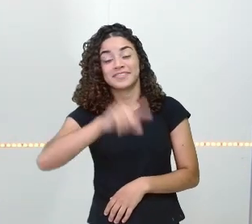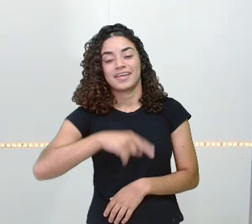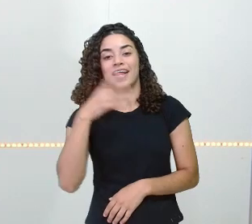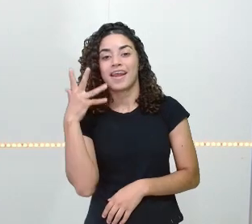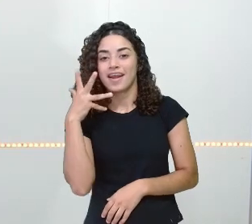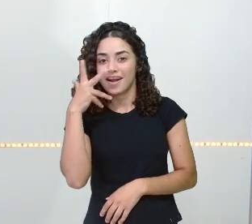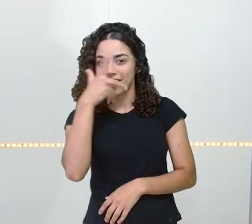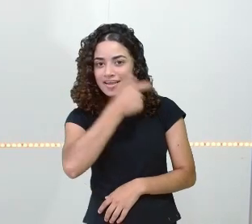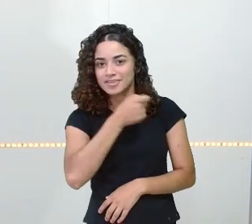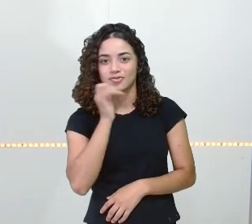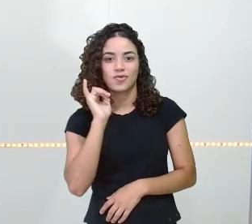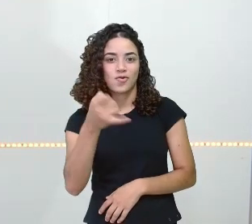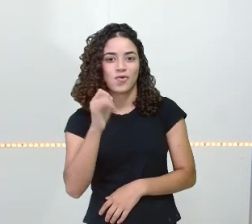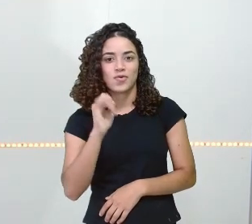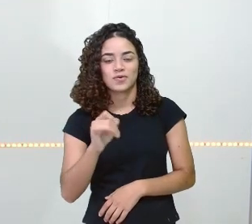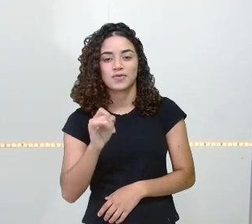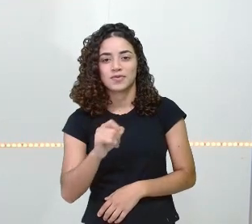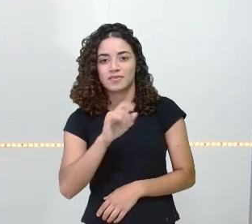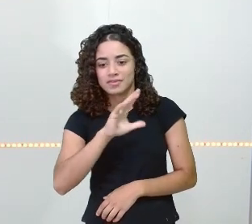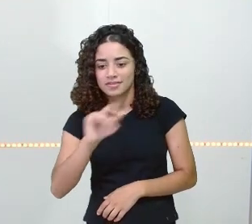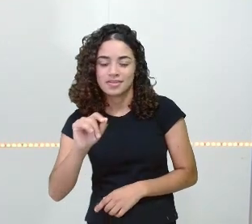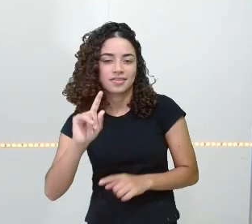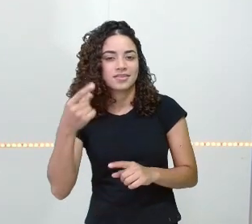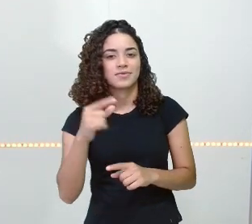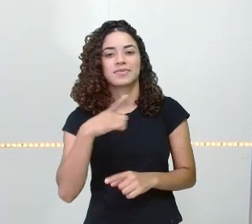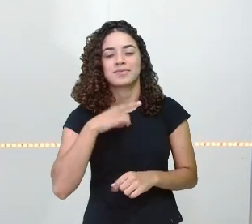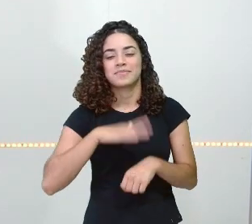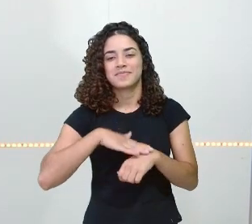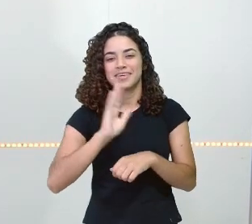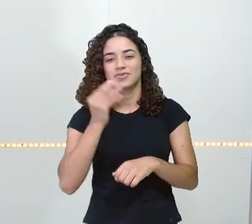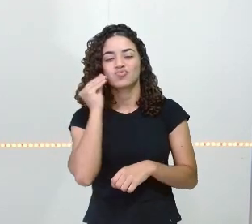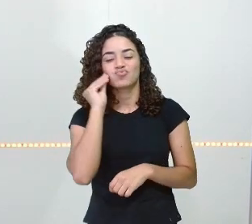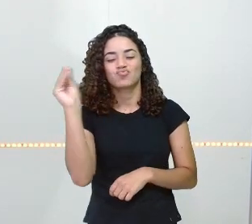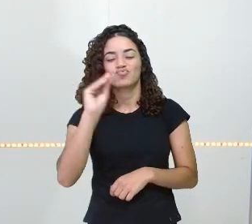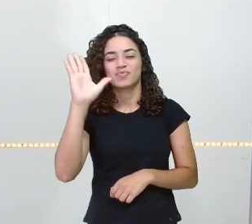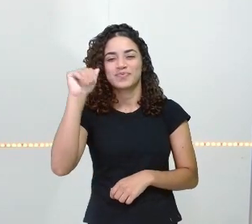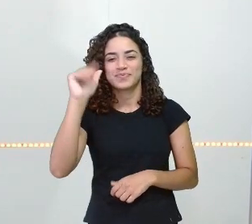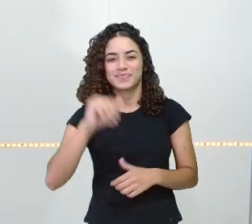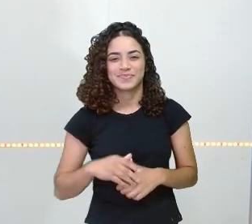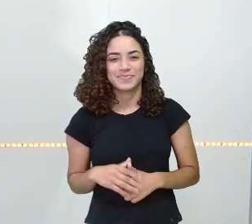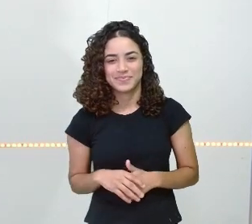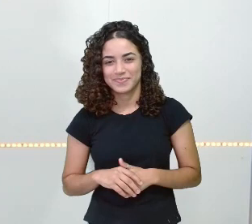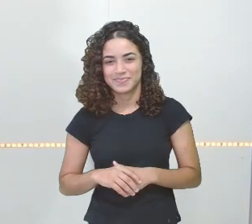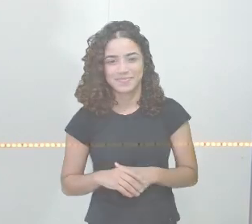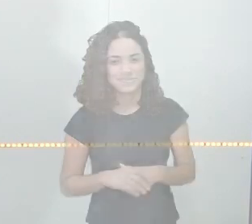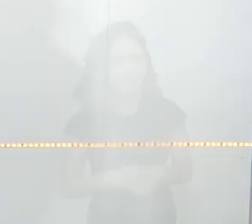conto africano. Não saiam daí porque tem muito mais. Um beijo. Tchau, tchau.